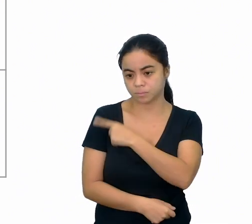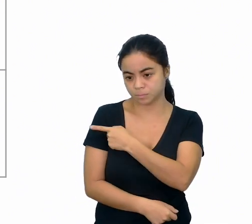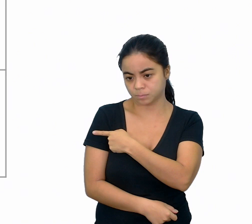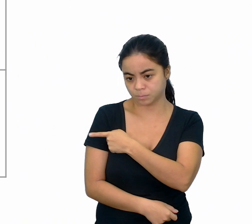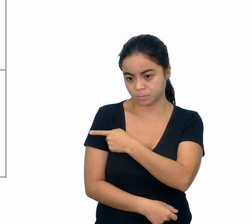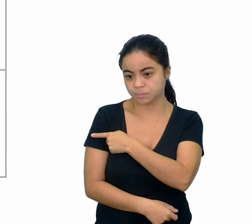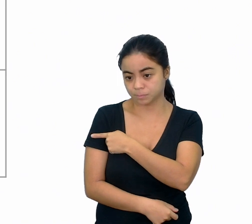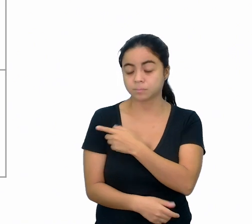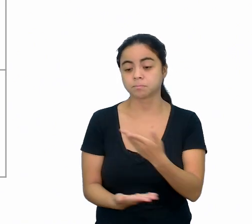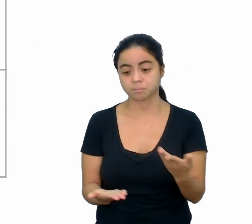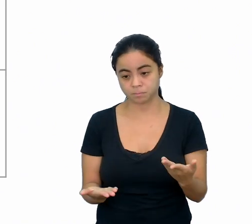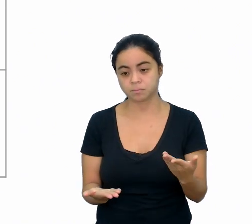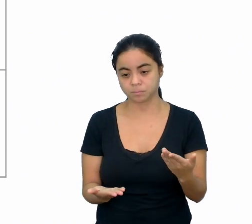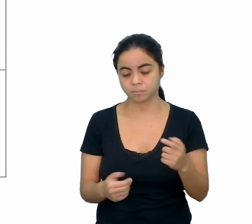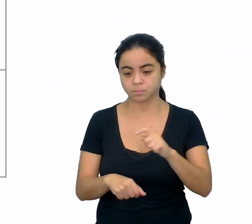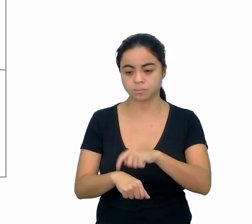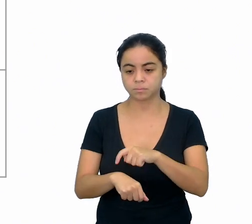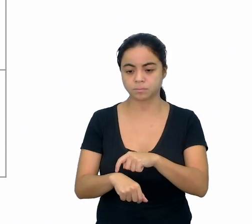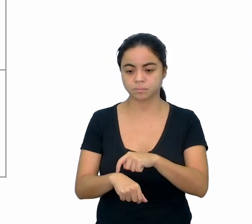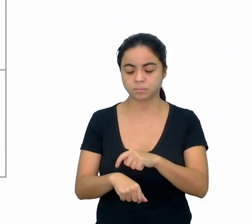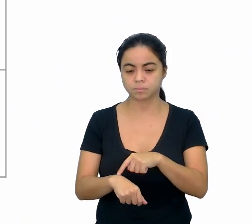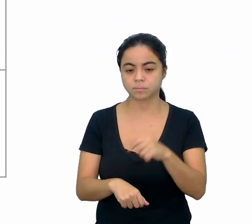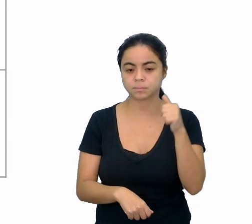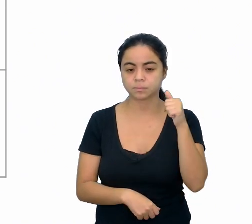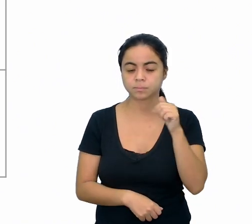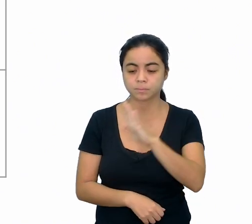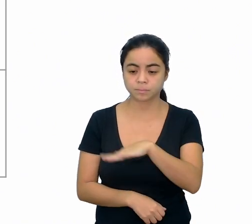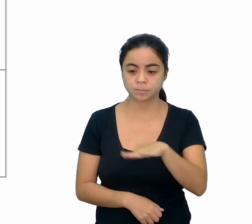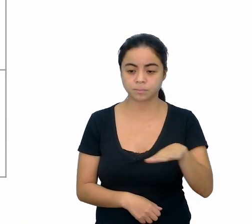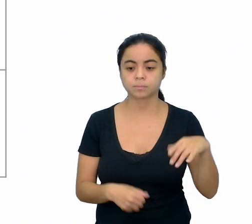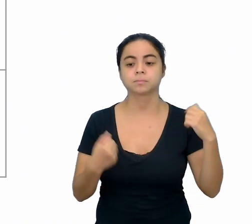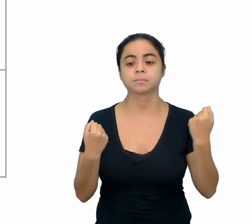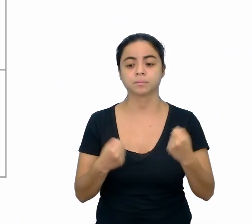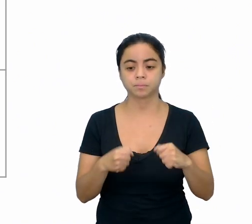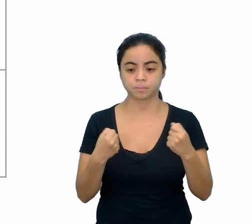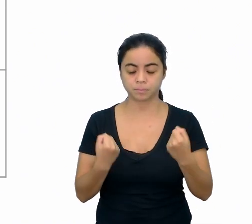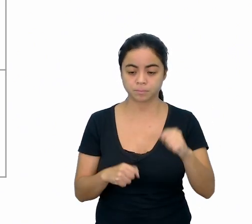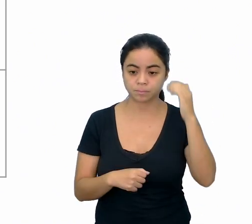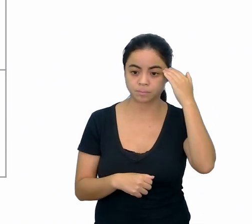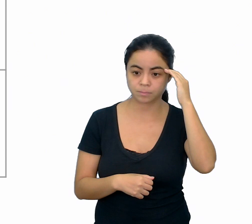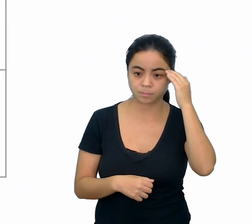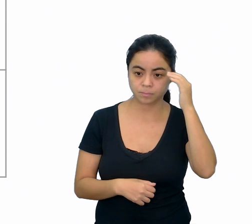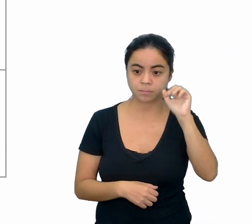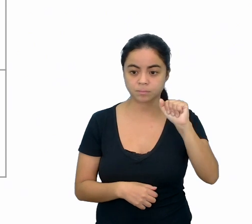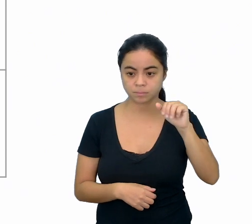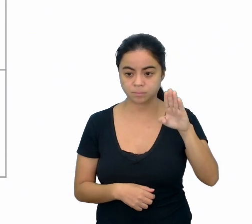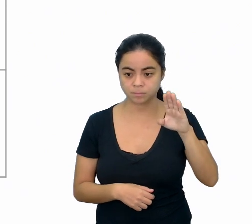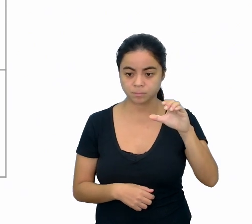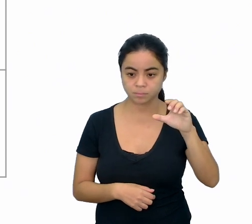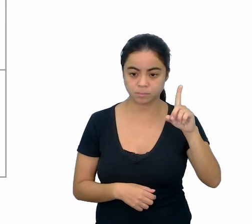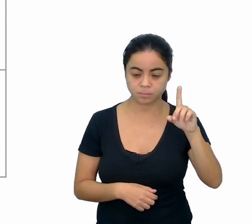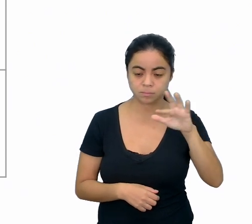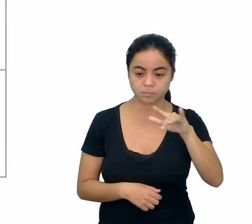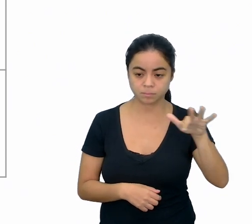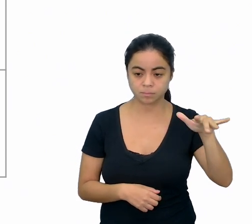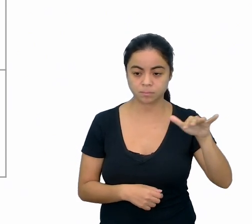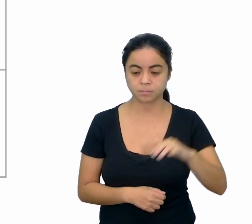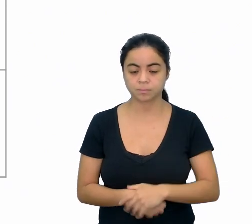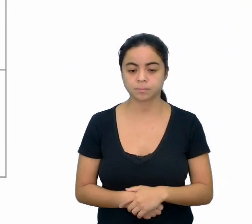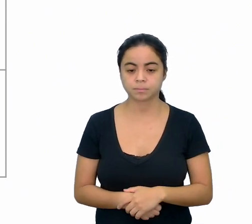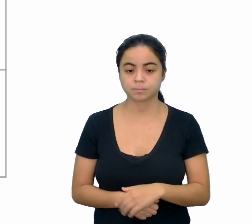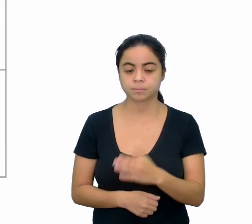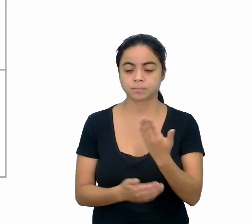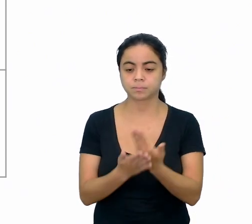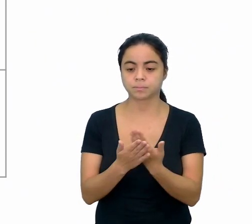que é o momento em que as crianças precisam mesmo conhecer e compreender o sistema de escrita alfabético. Nas aulas